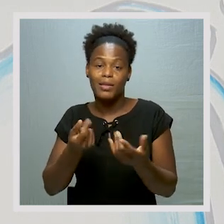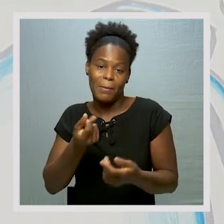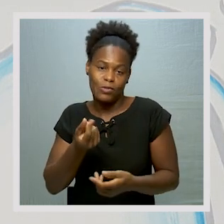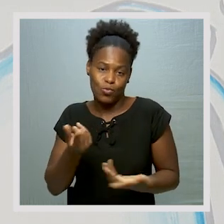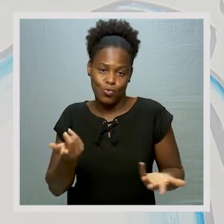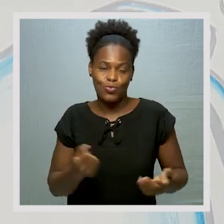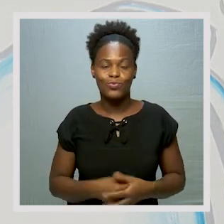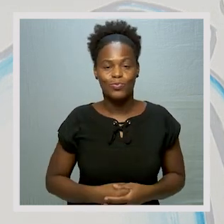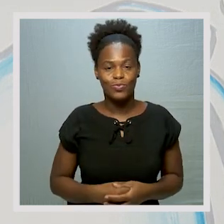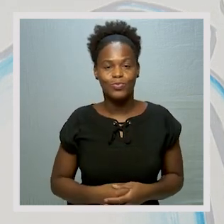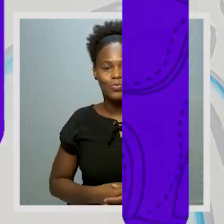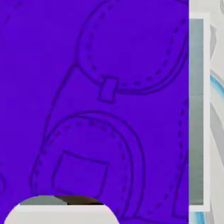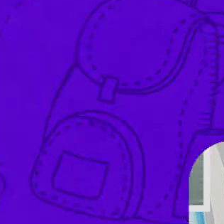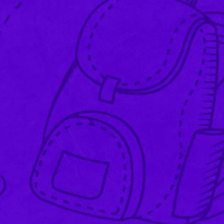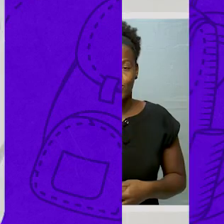de preços.